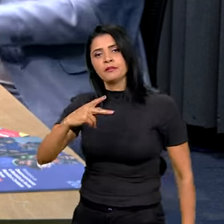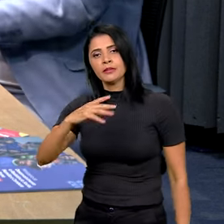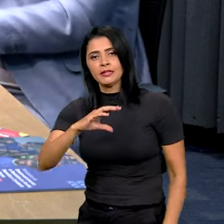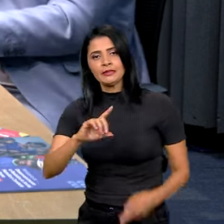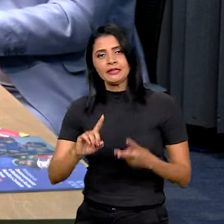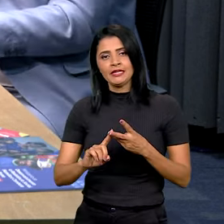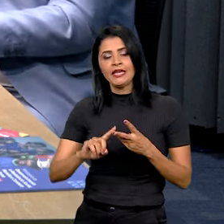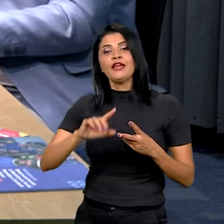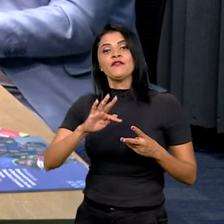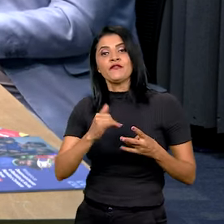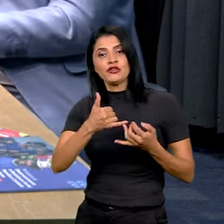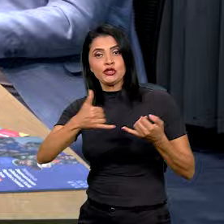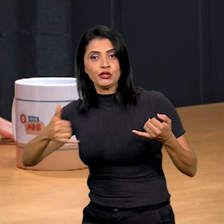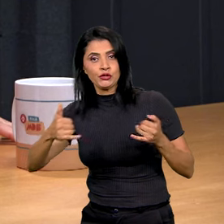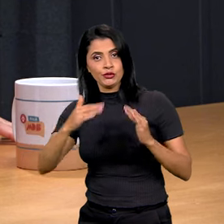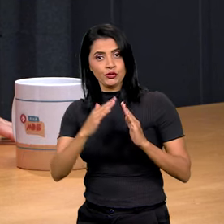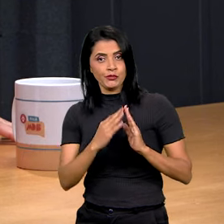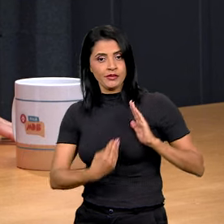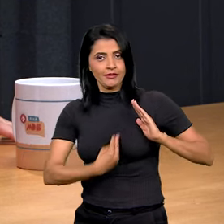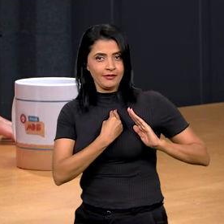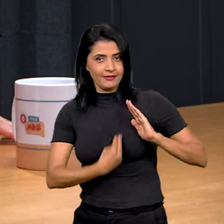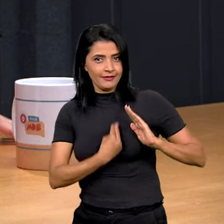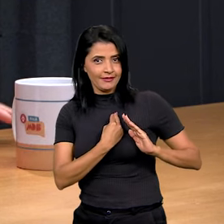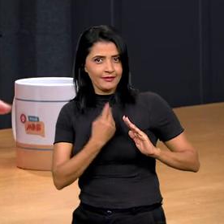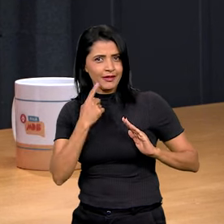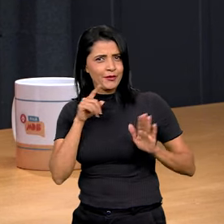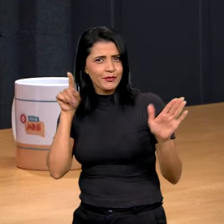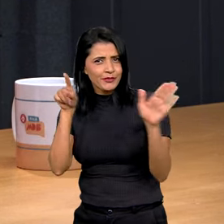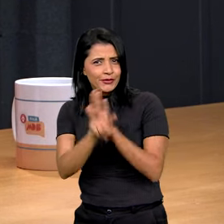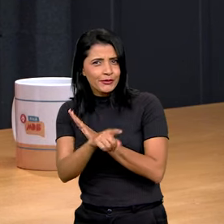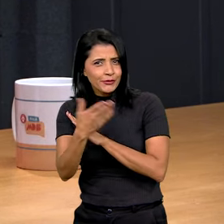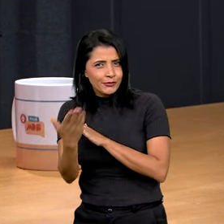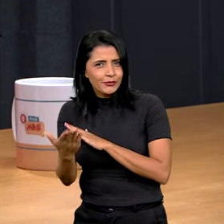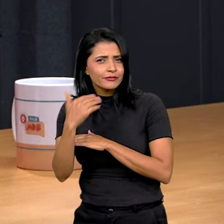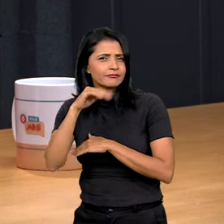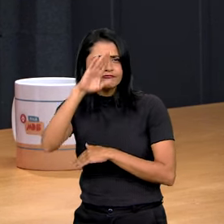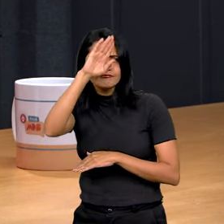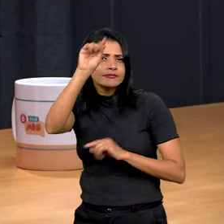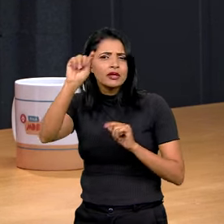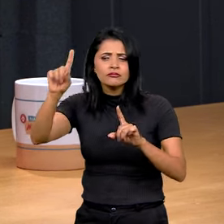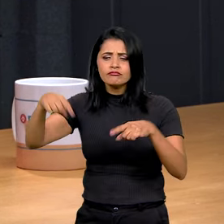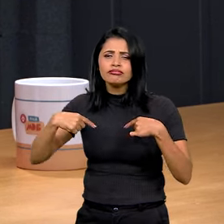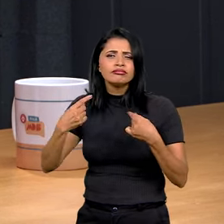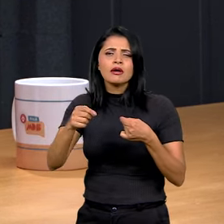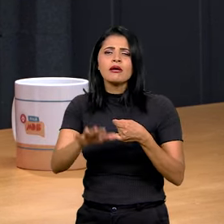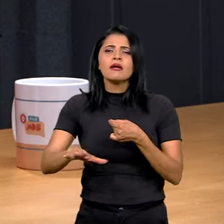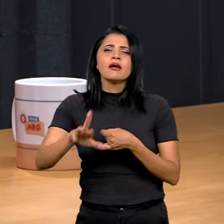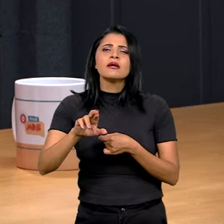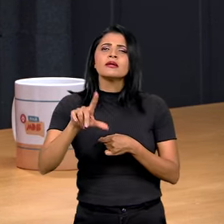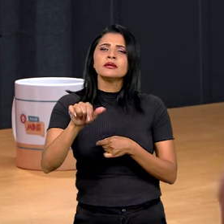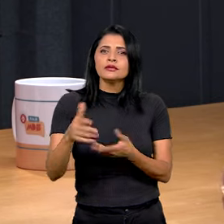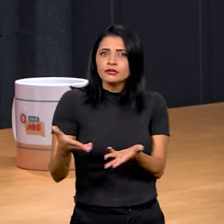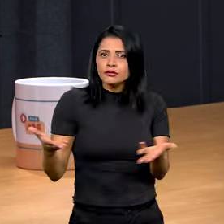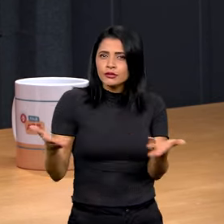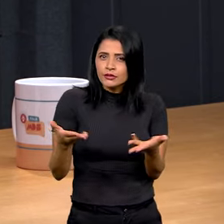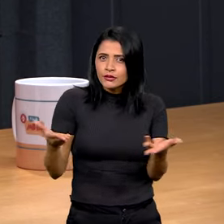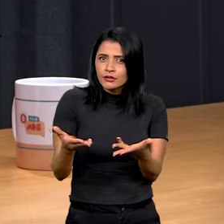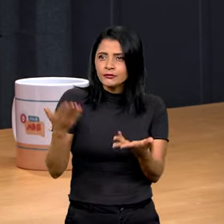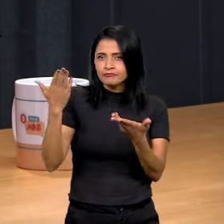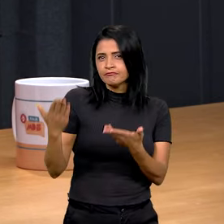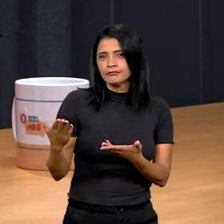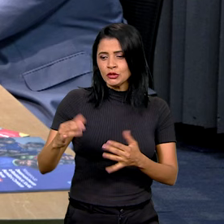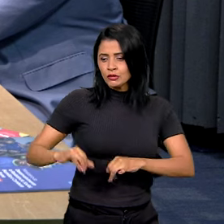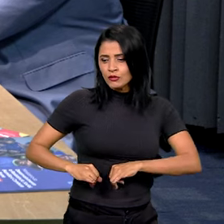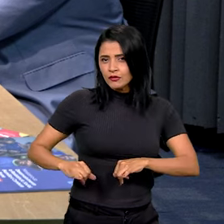BPC e a faixa um do Minha Casa Minha Vida então eu te pergunto Quais os principais desafios da rede hoje